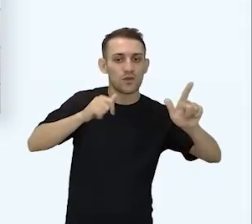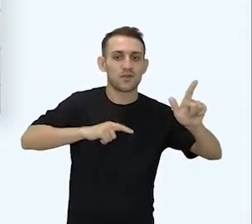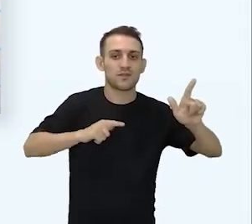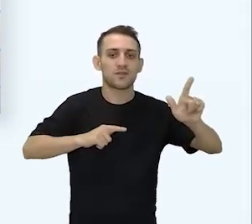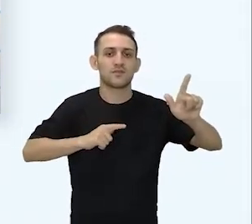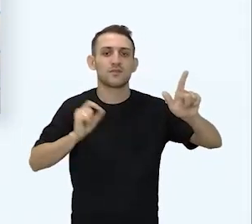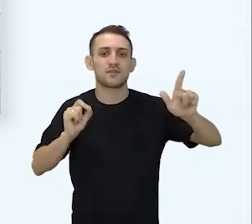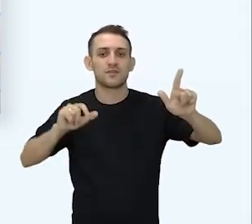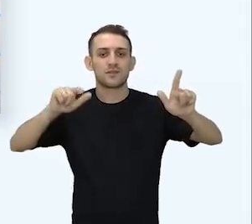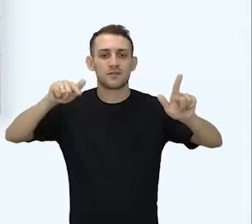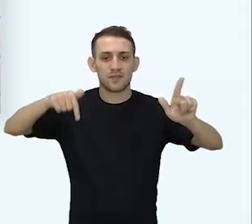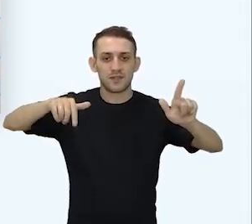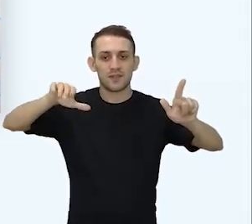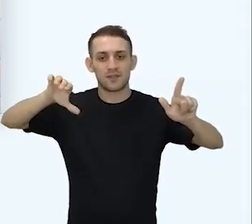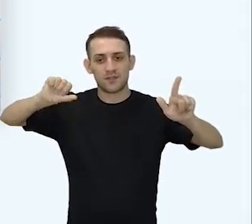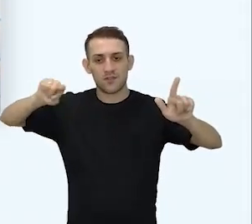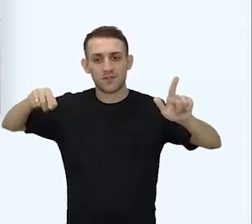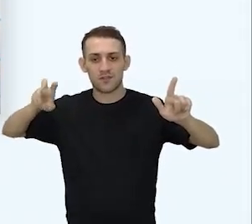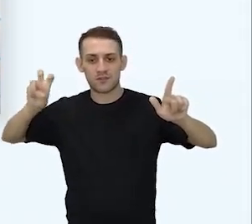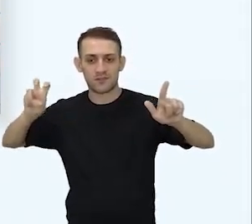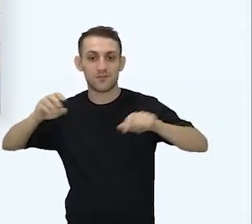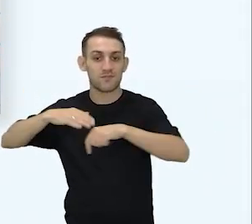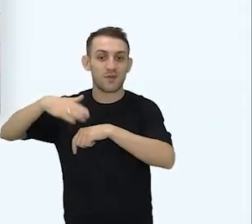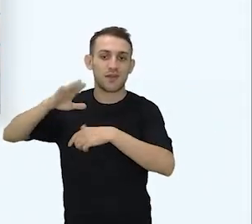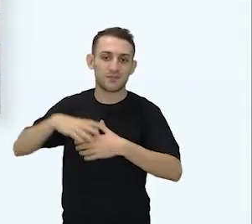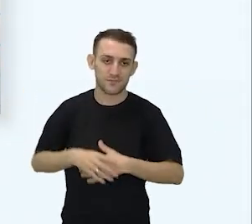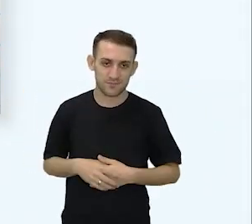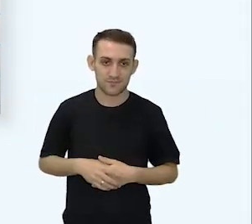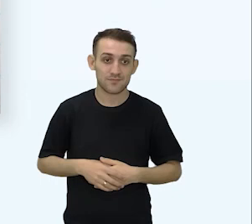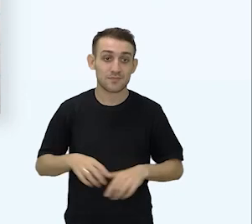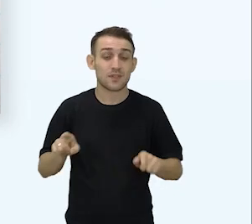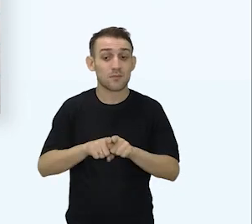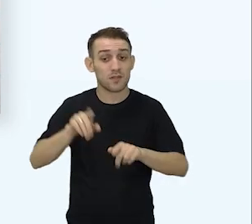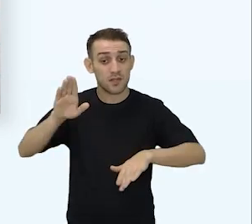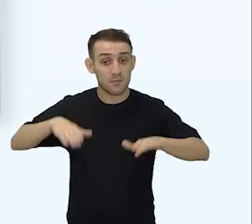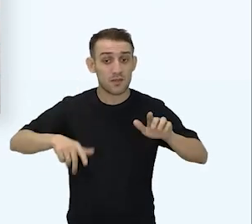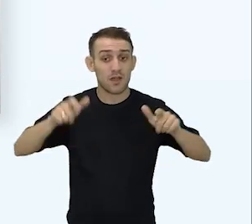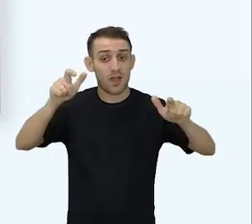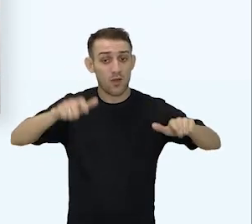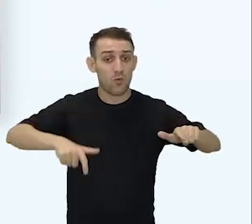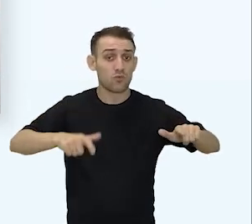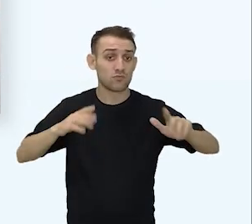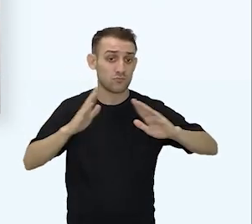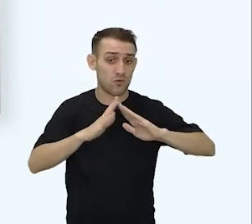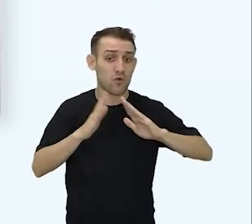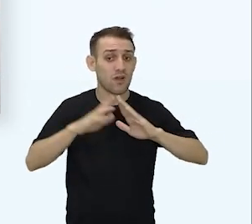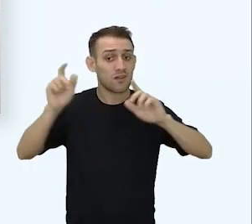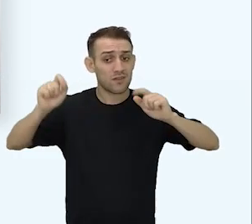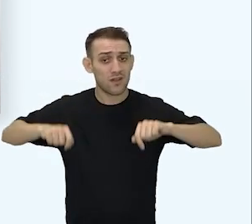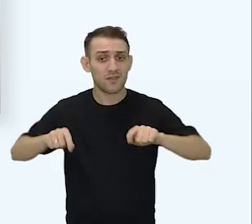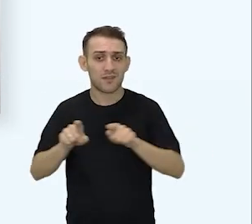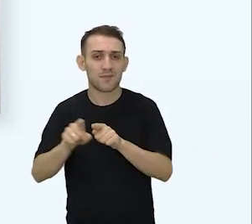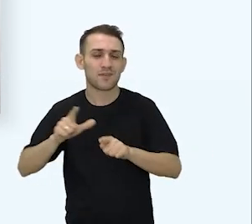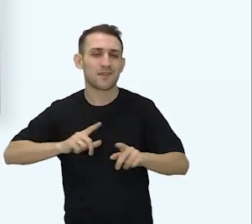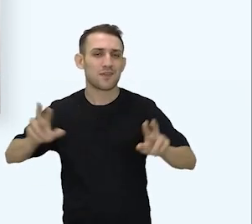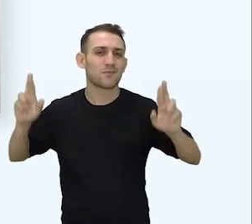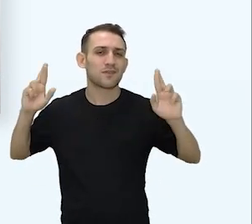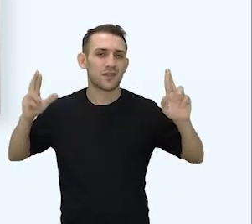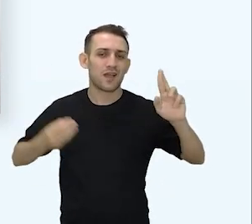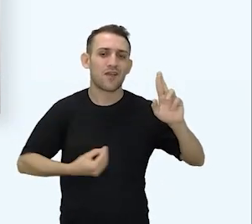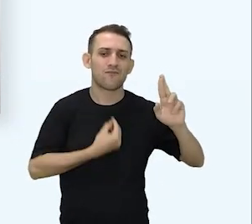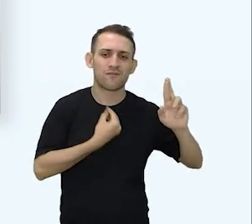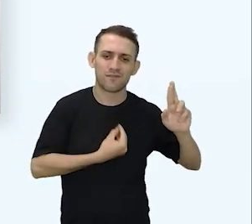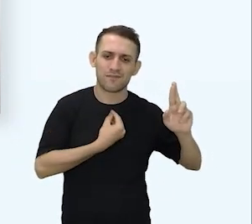de mais de 79 anos e meio. Além disso, dependendo de onde mora, ela também pode ter uma expectativa de